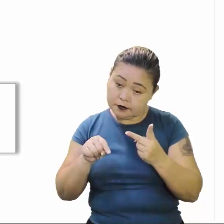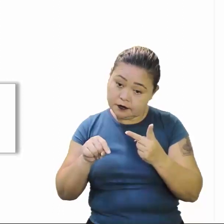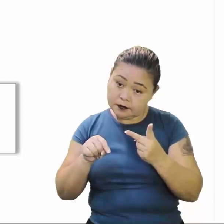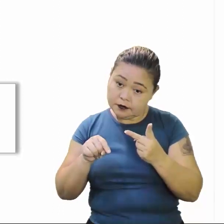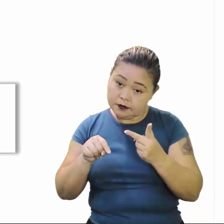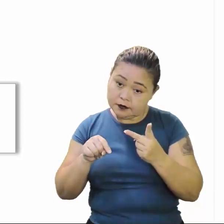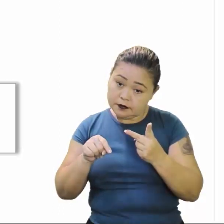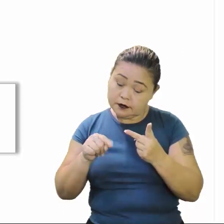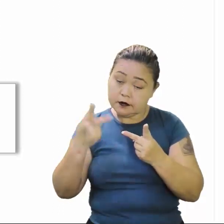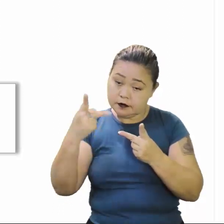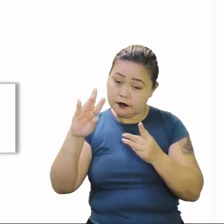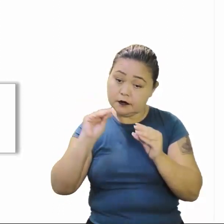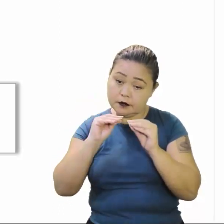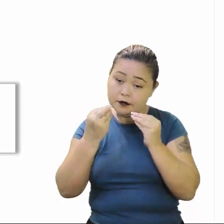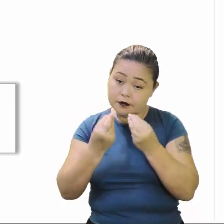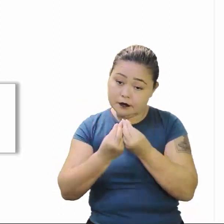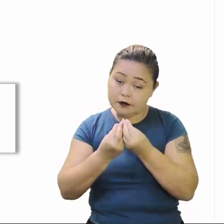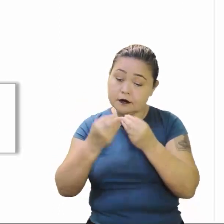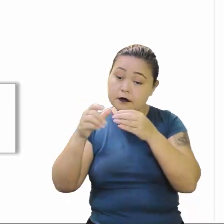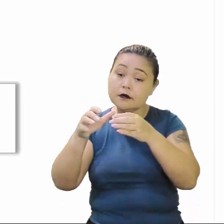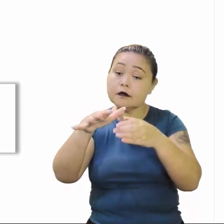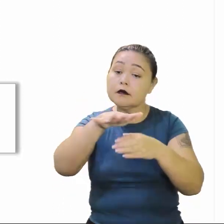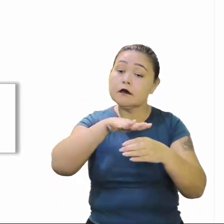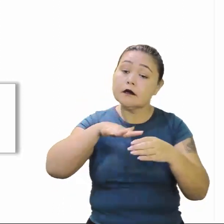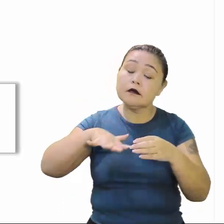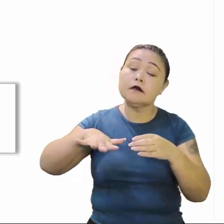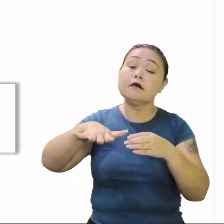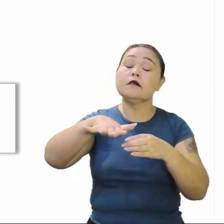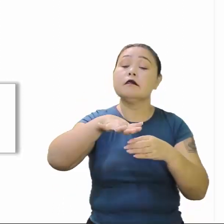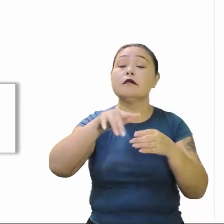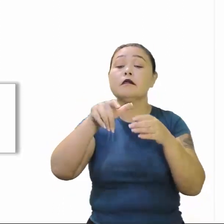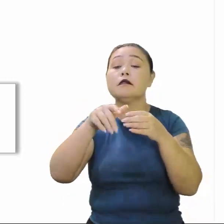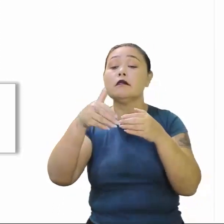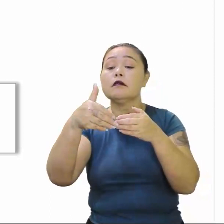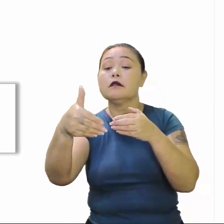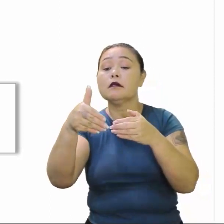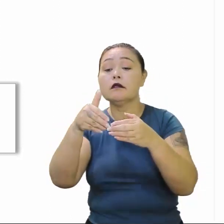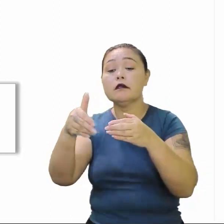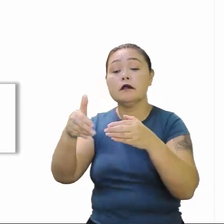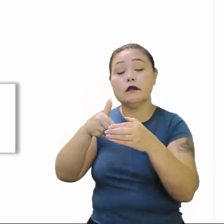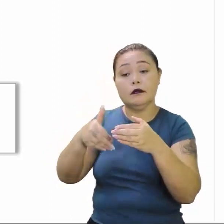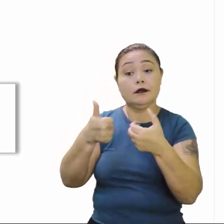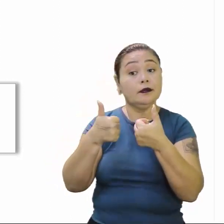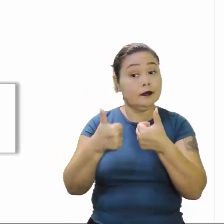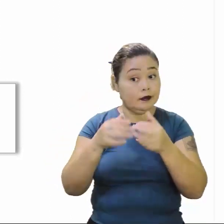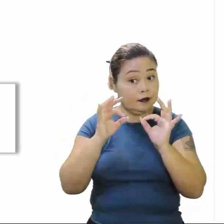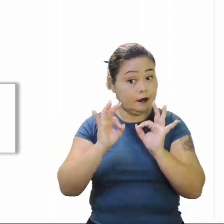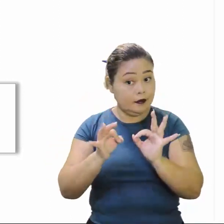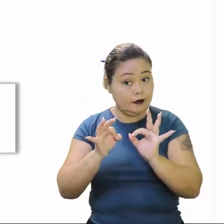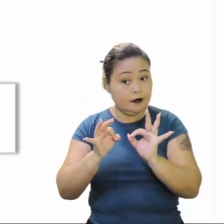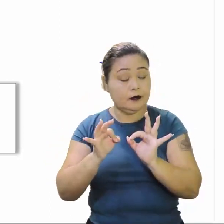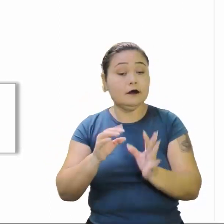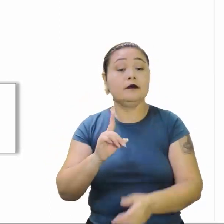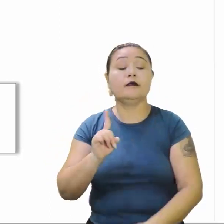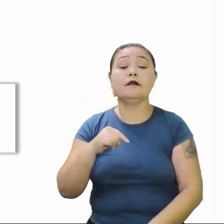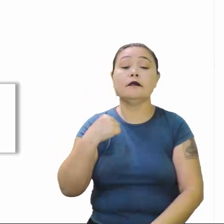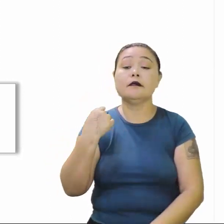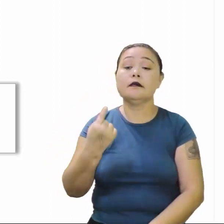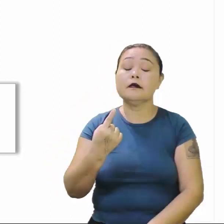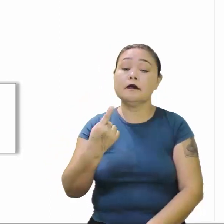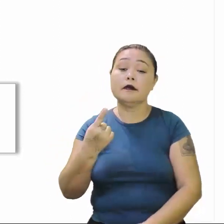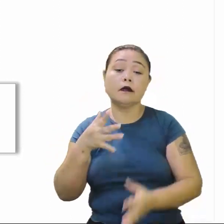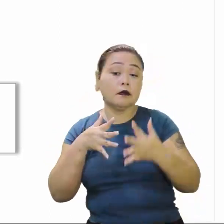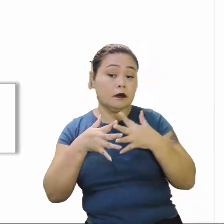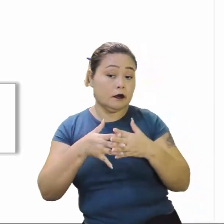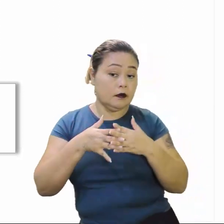que aquela substância ocupa, ou seja, o espaço, a extensão. Tá certo? Para que a gente não